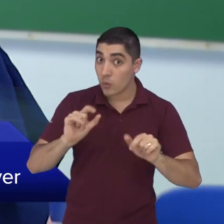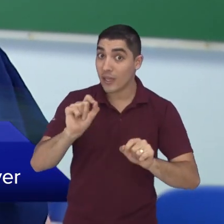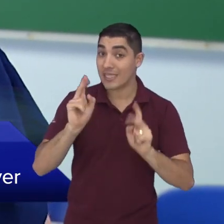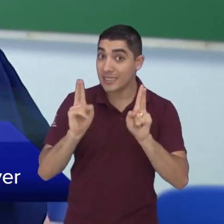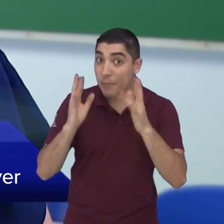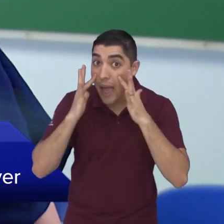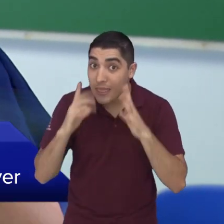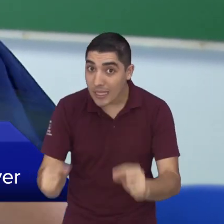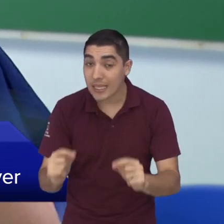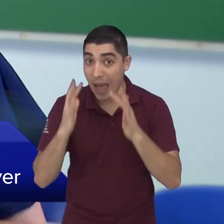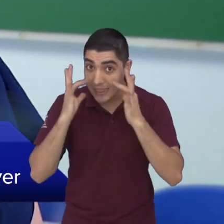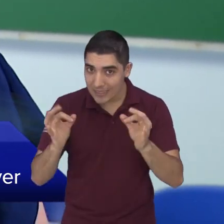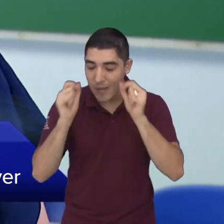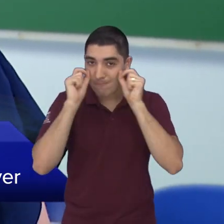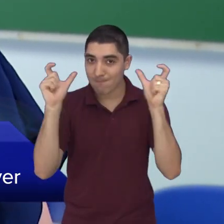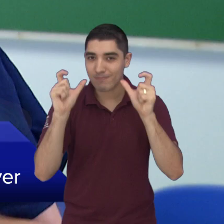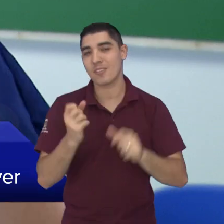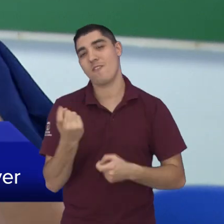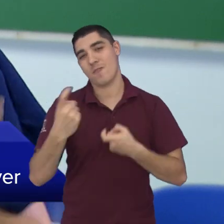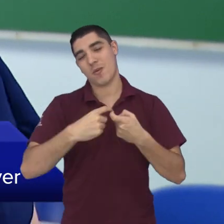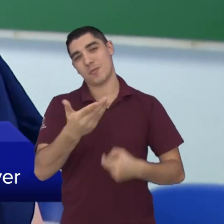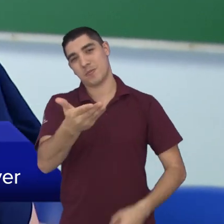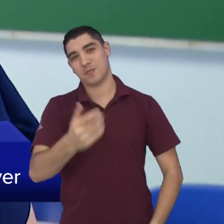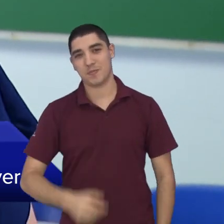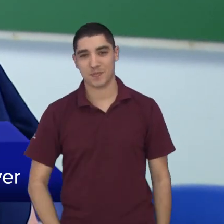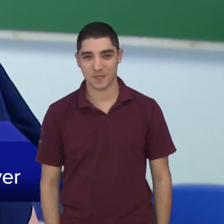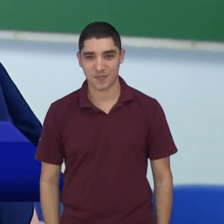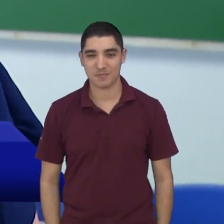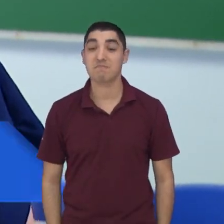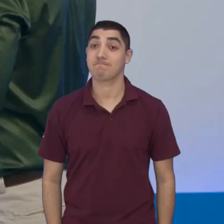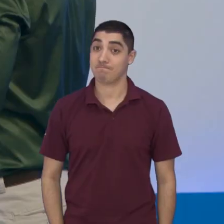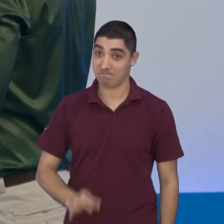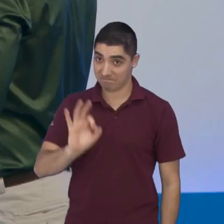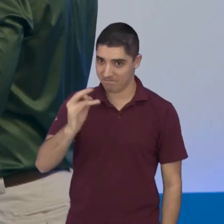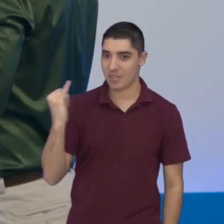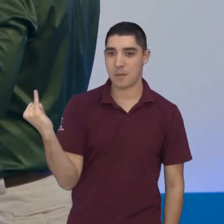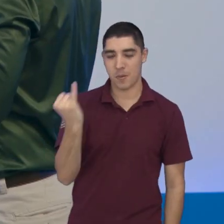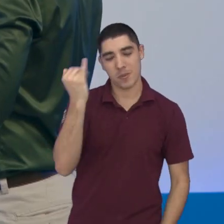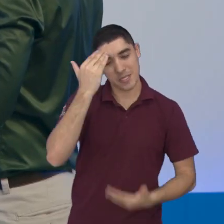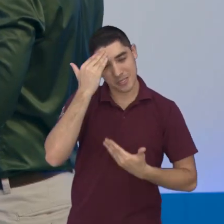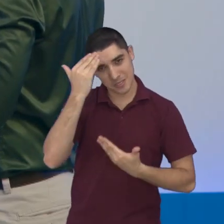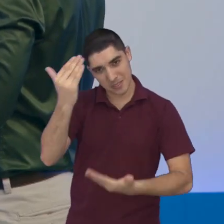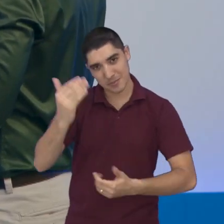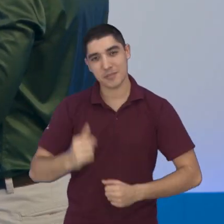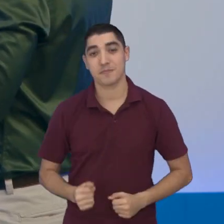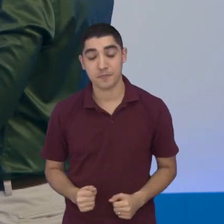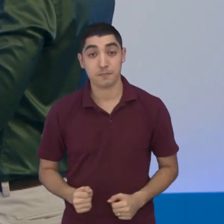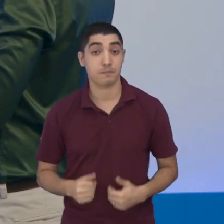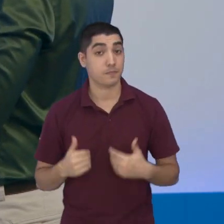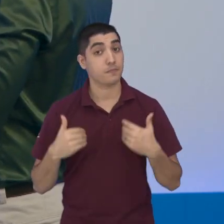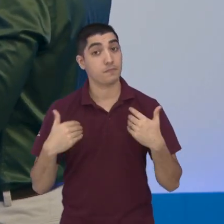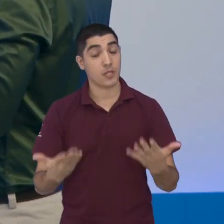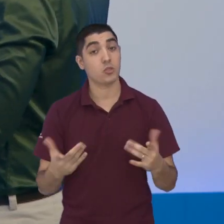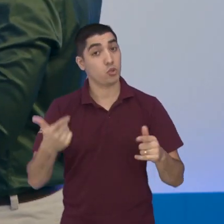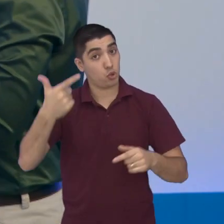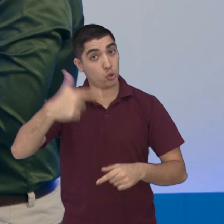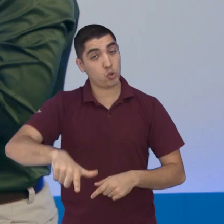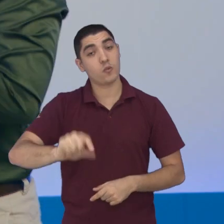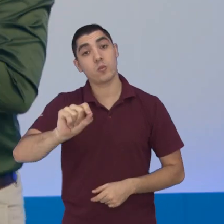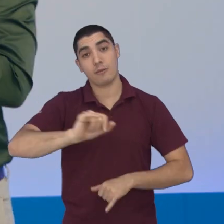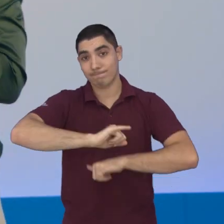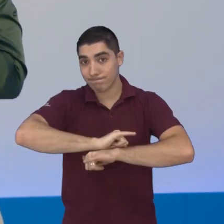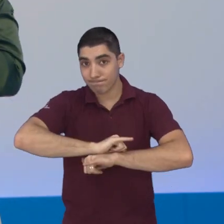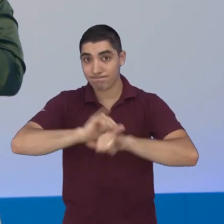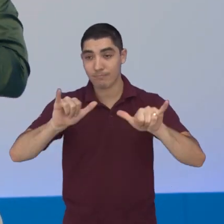como a Valéria comentou é importante ficar atento porque ainda tem chance de garantir a vaga de volta ao Estúdio importante mesmo Marina Muito